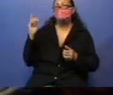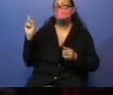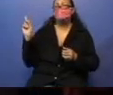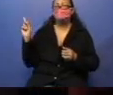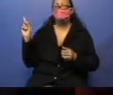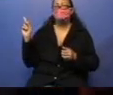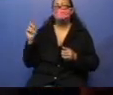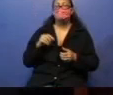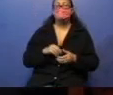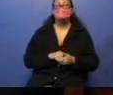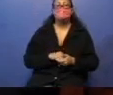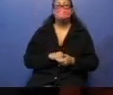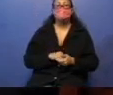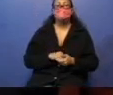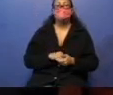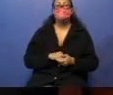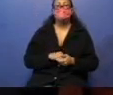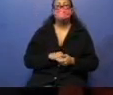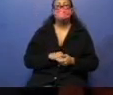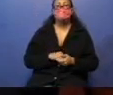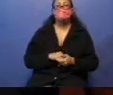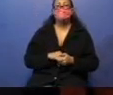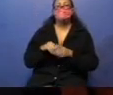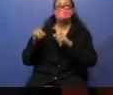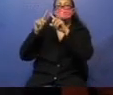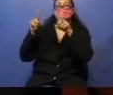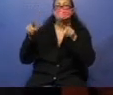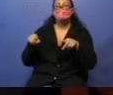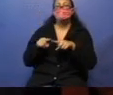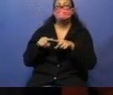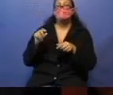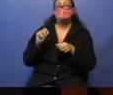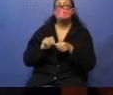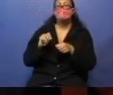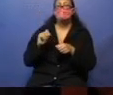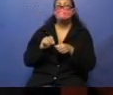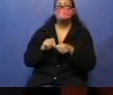monstrinhos. Esse cartaz foi feito pela